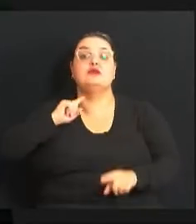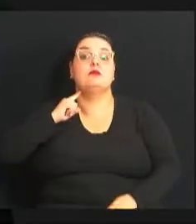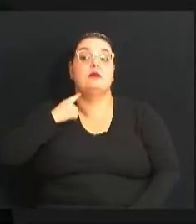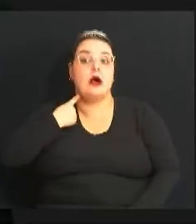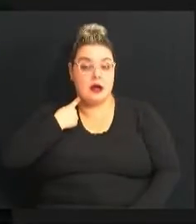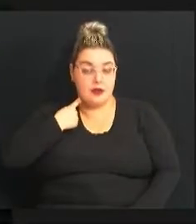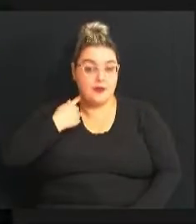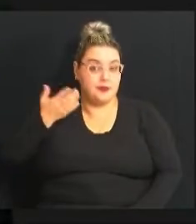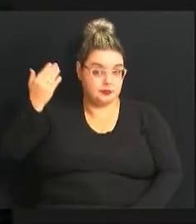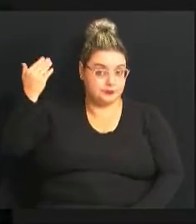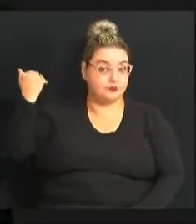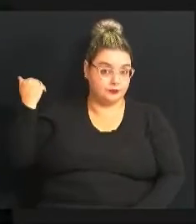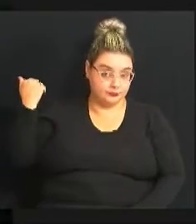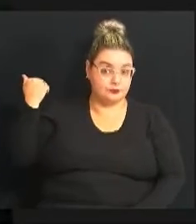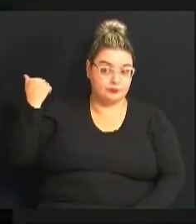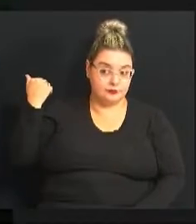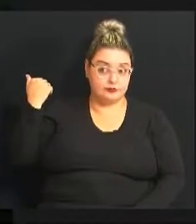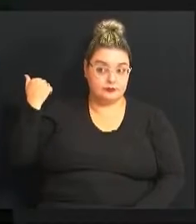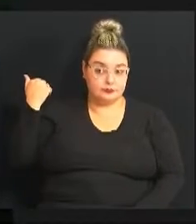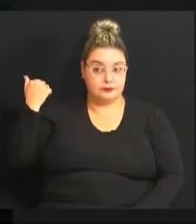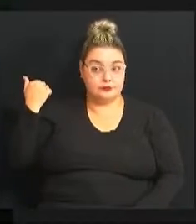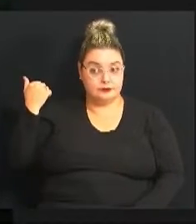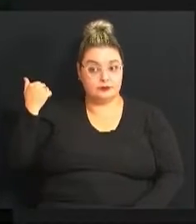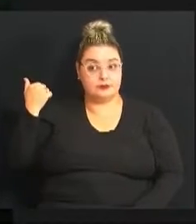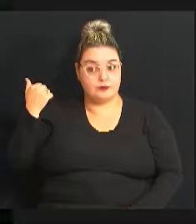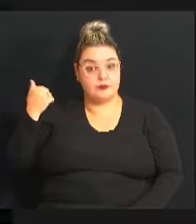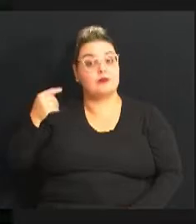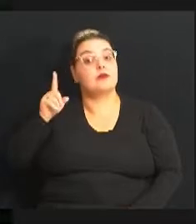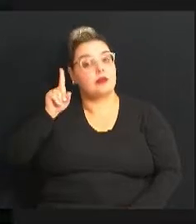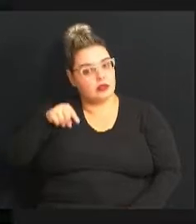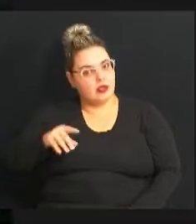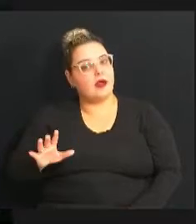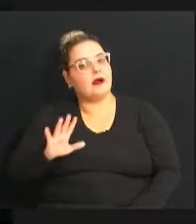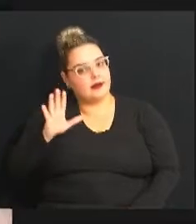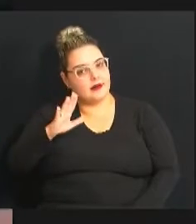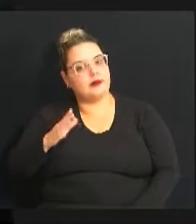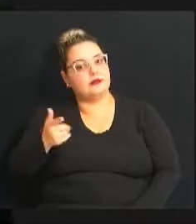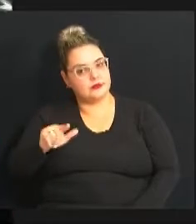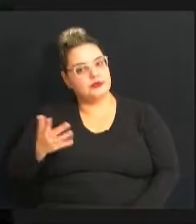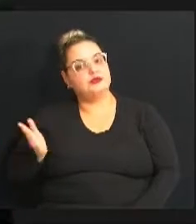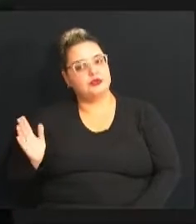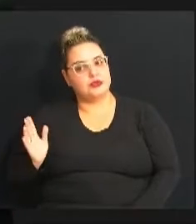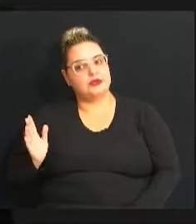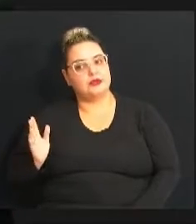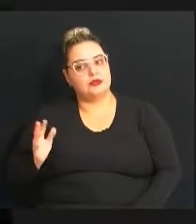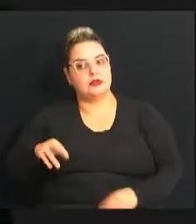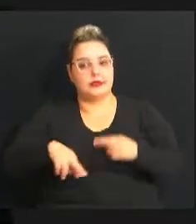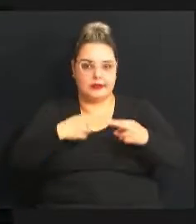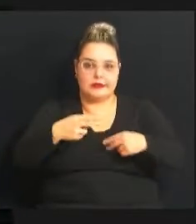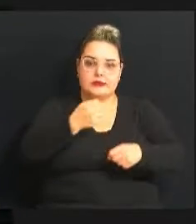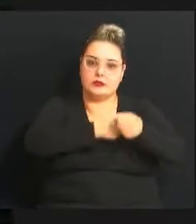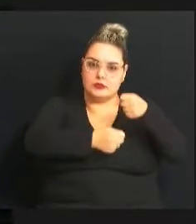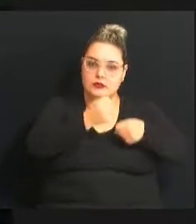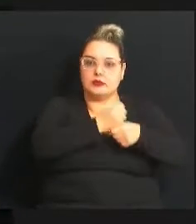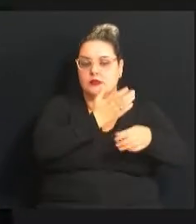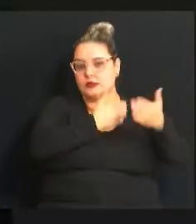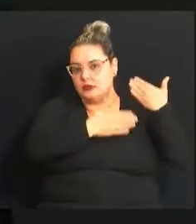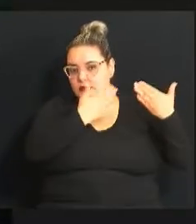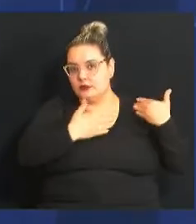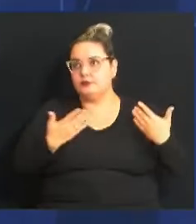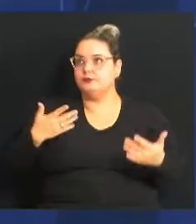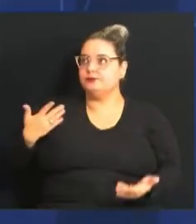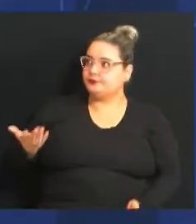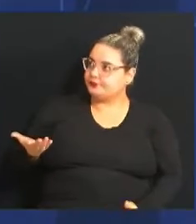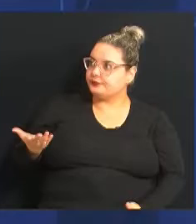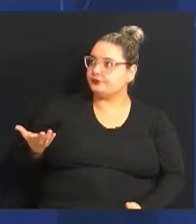Então, também ainda é um patamar bastante elevado em relação ao que a gente viu nos anos anteriores. Mas isso era, assim,